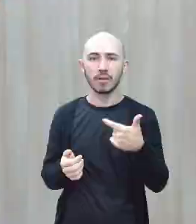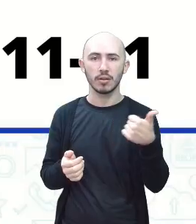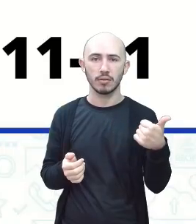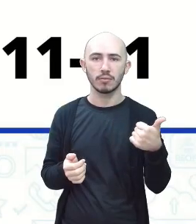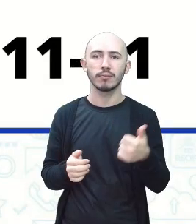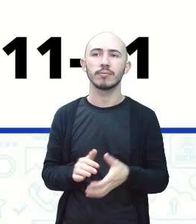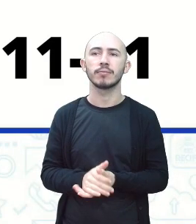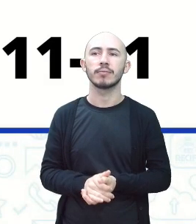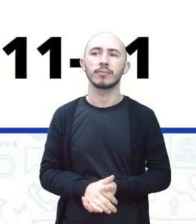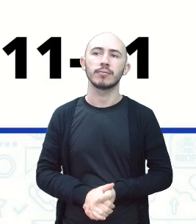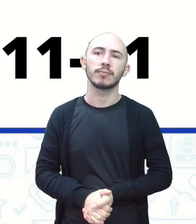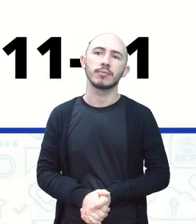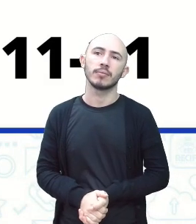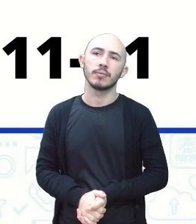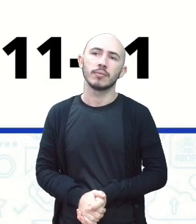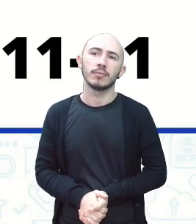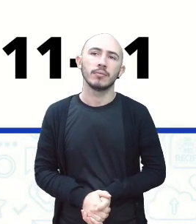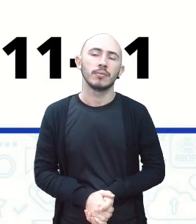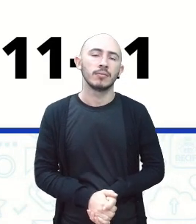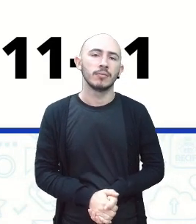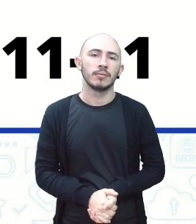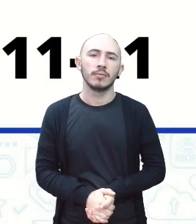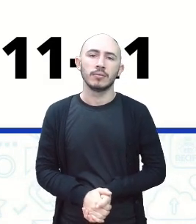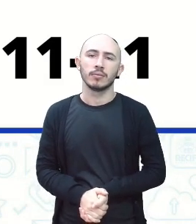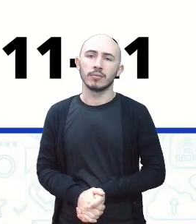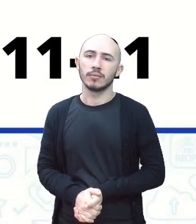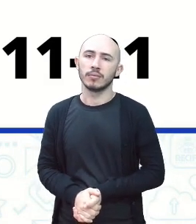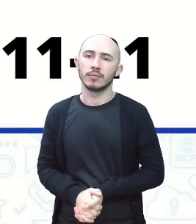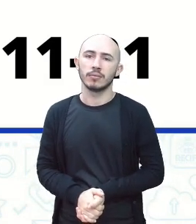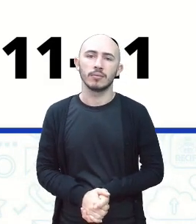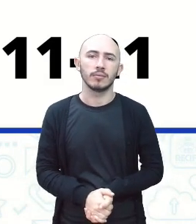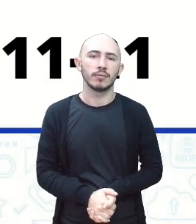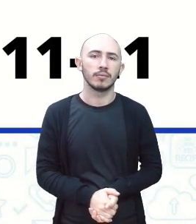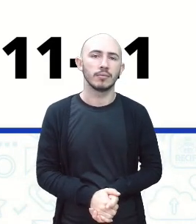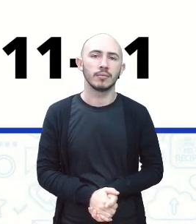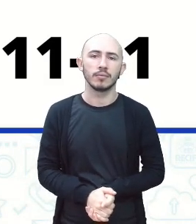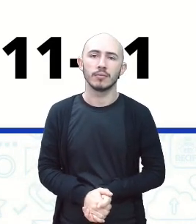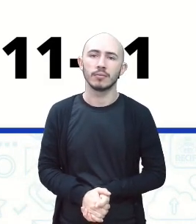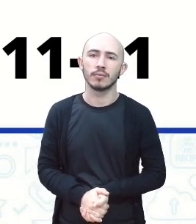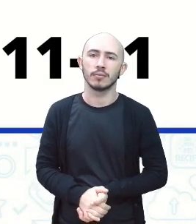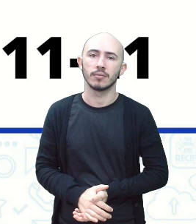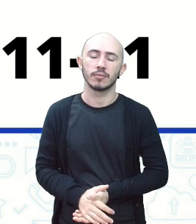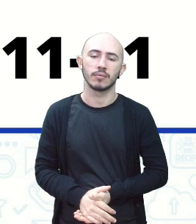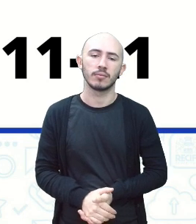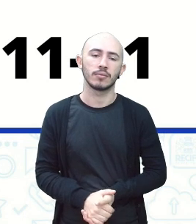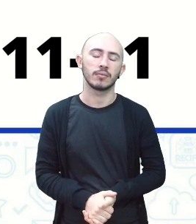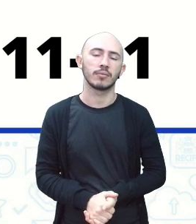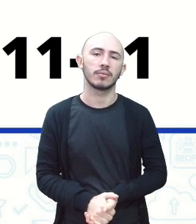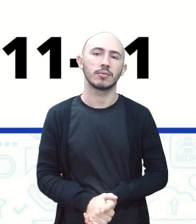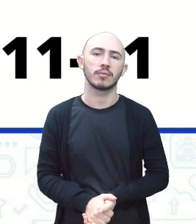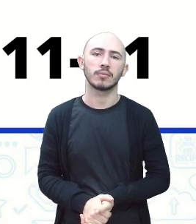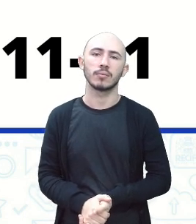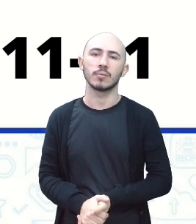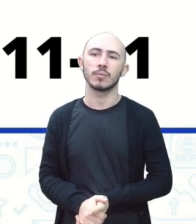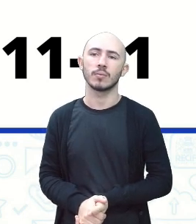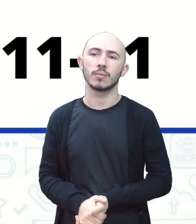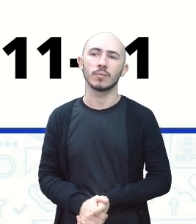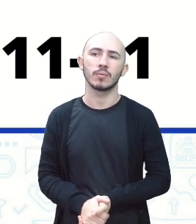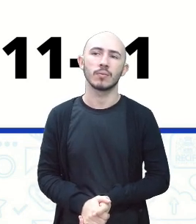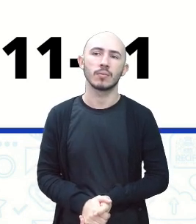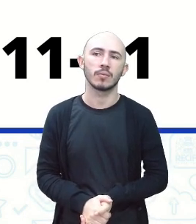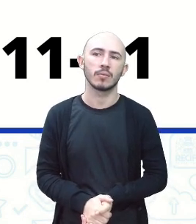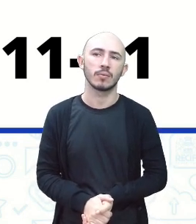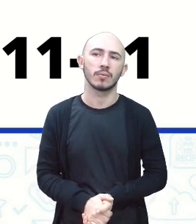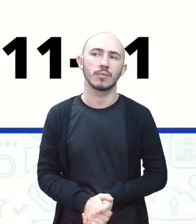11, 11, 12, 12, 13, 13, 14, 14,